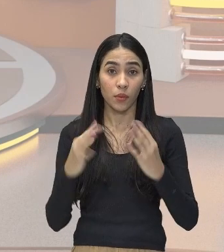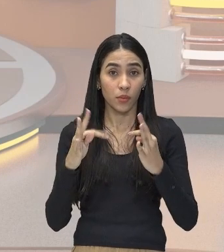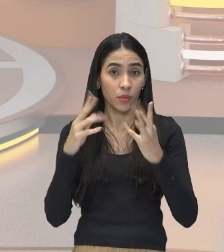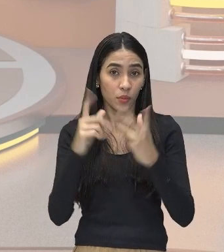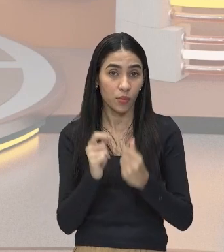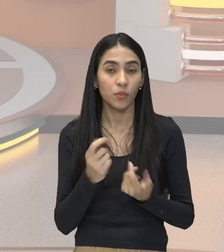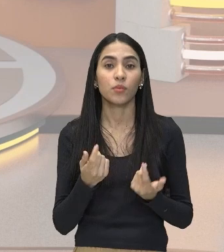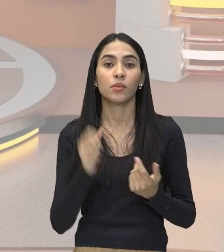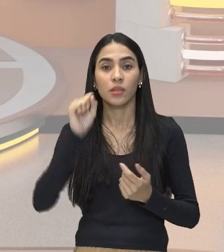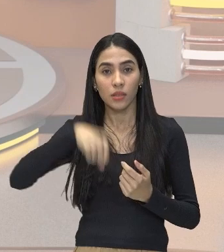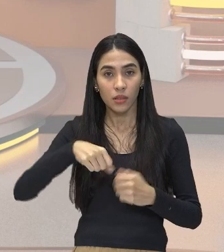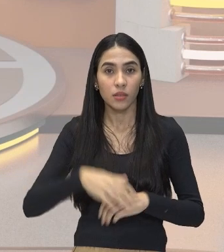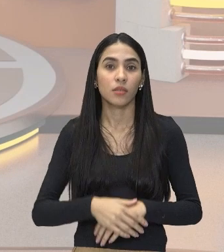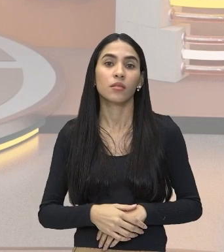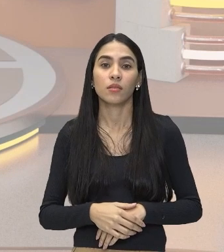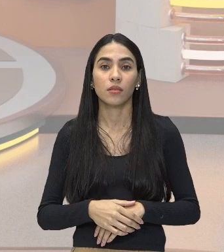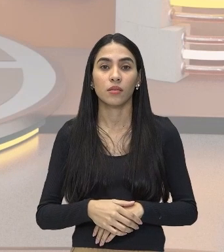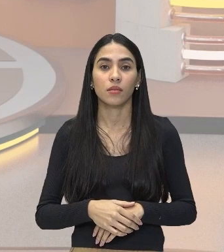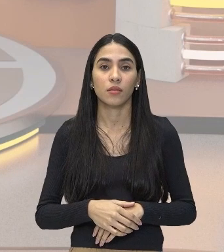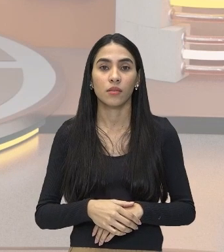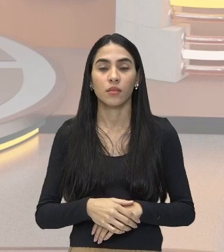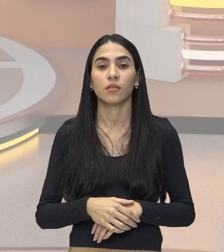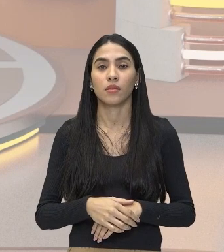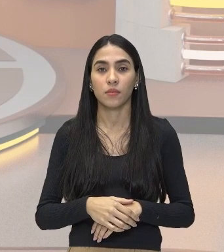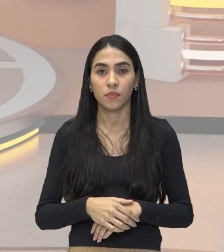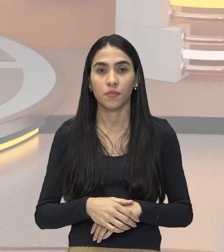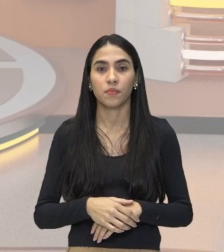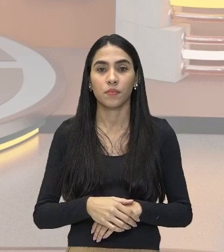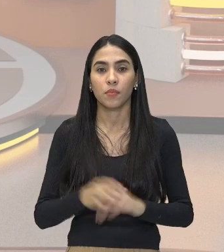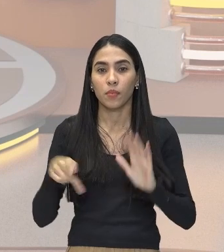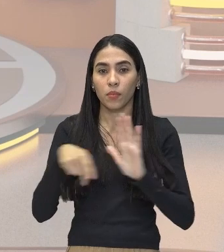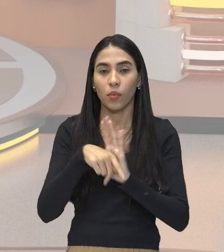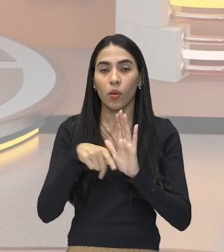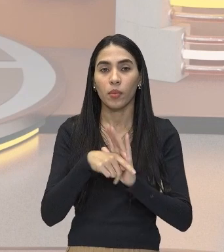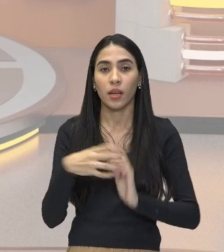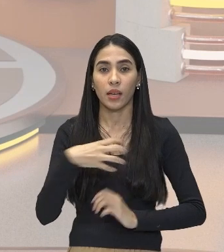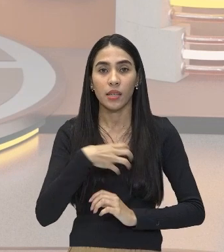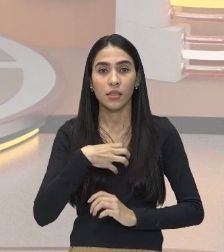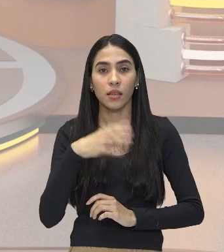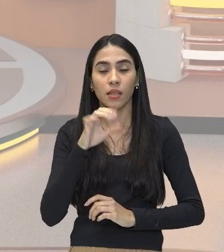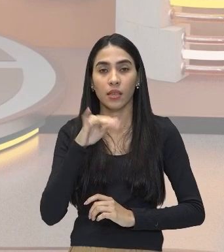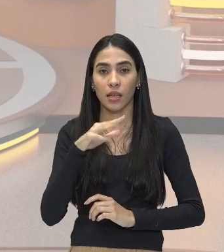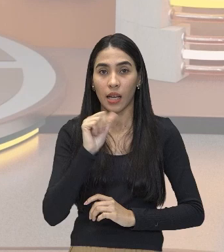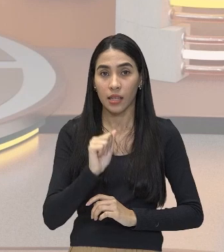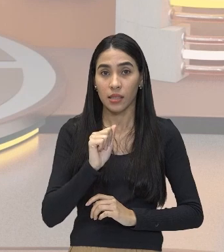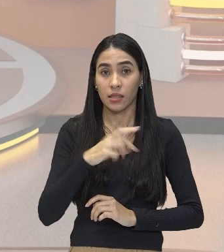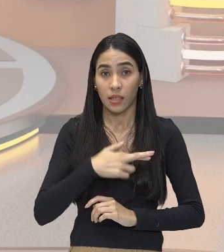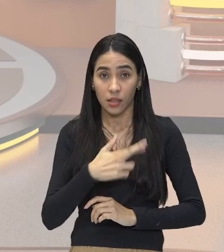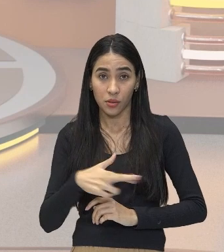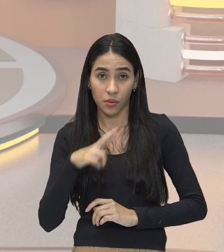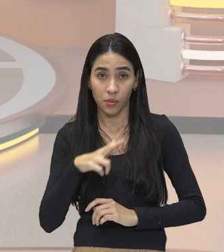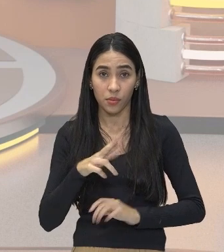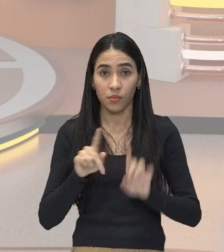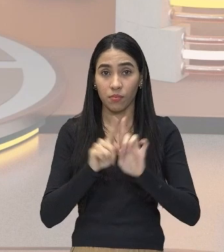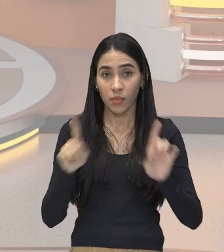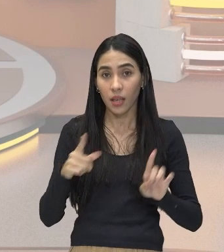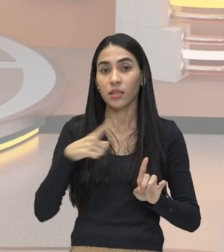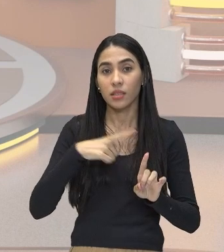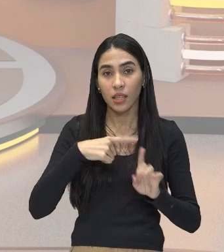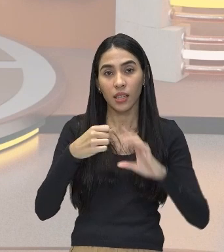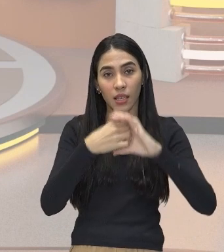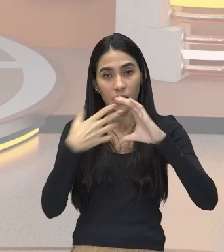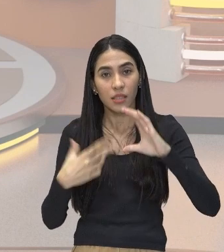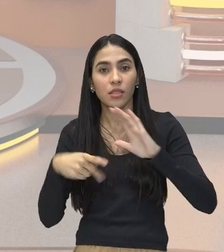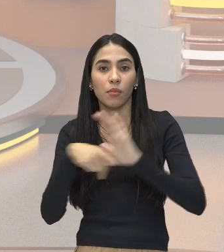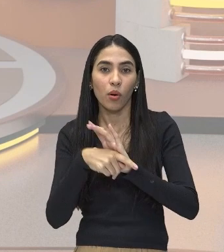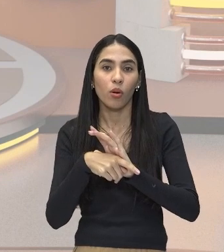faz parte, né, tem uma sua própria essência. O fenômeno é que é religioso, mas tem a sua essência